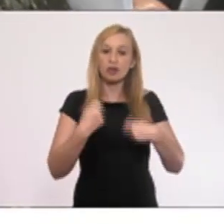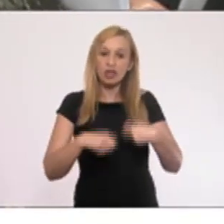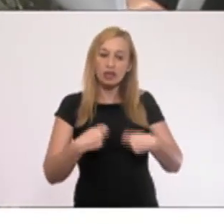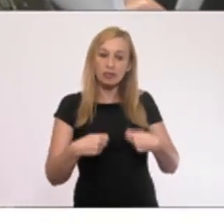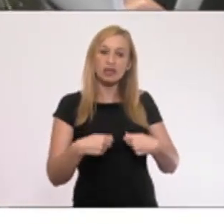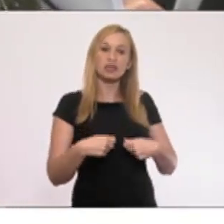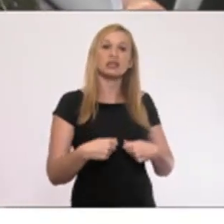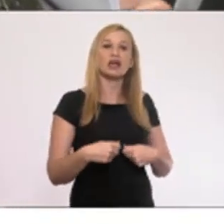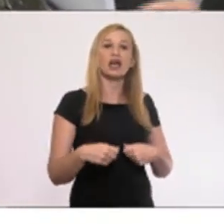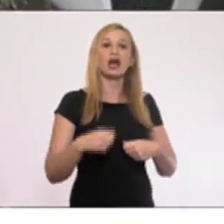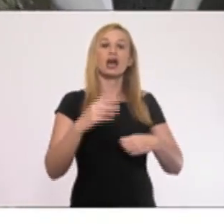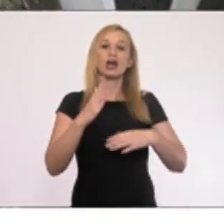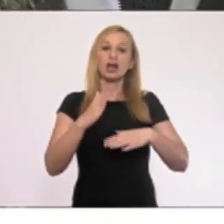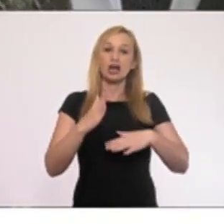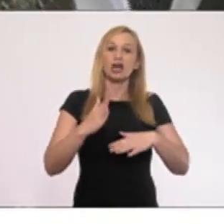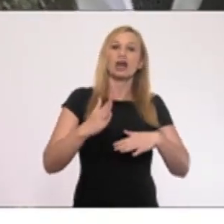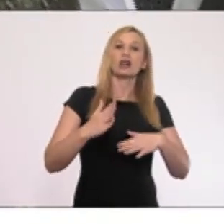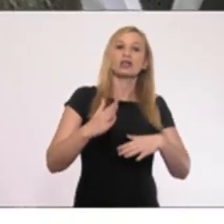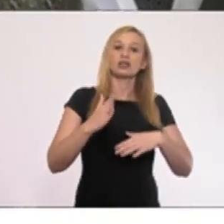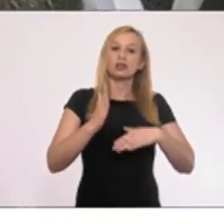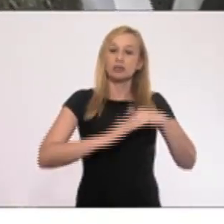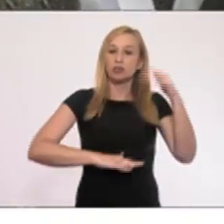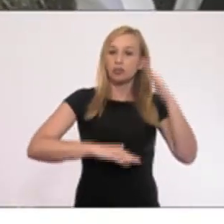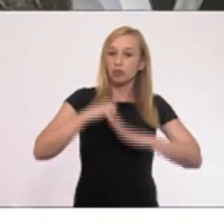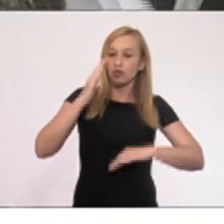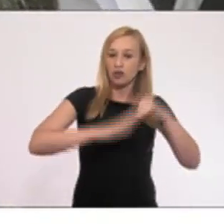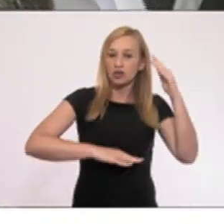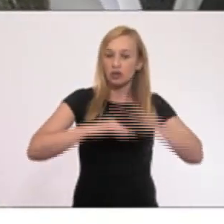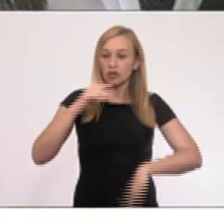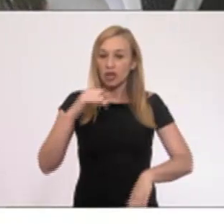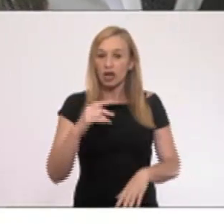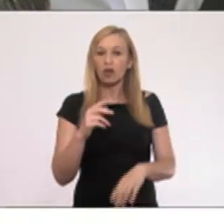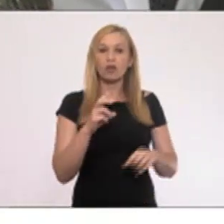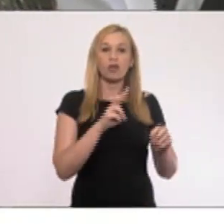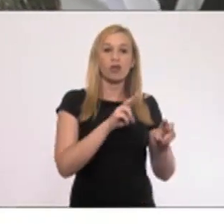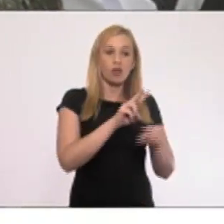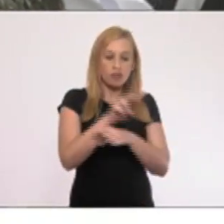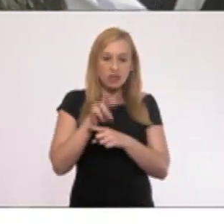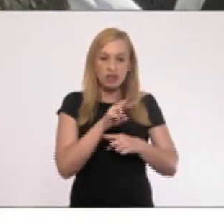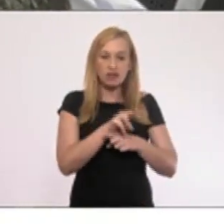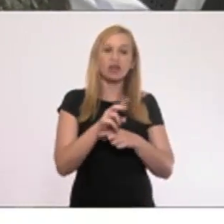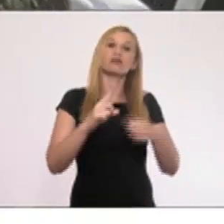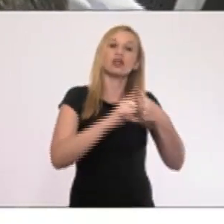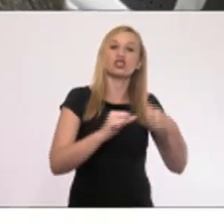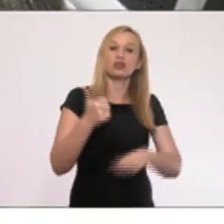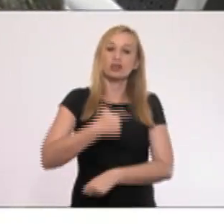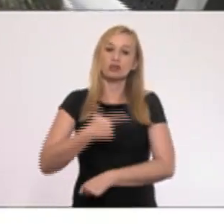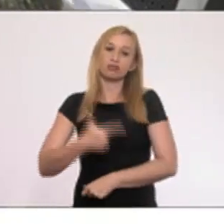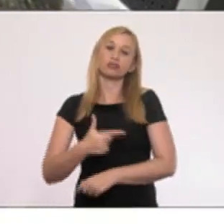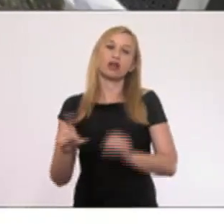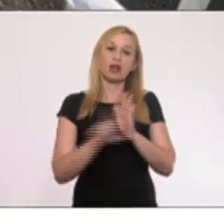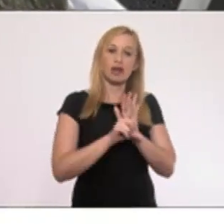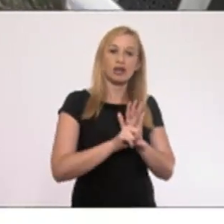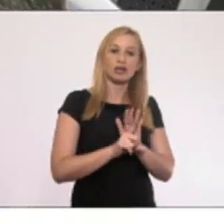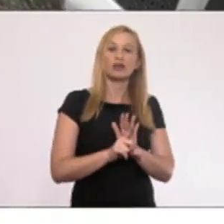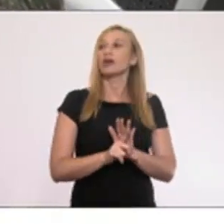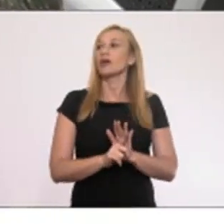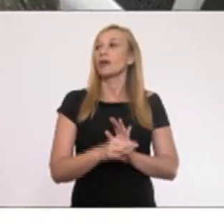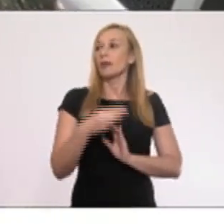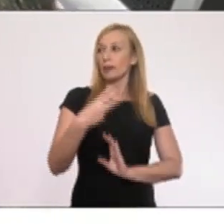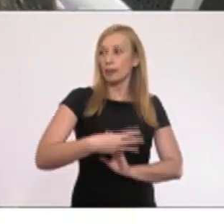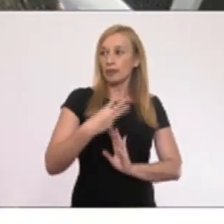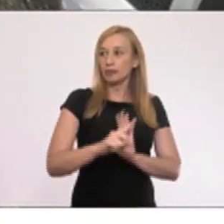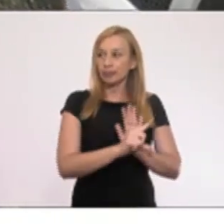da presença de profissional de educação física, observado o disposto no artigo 2º dessa lei. Parágrafo